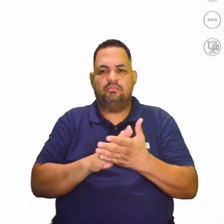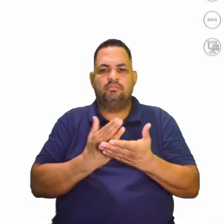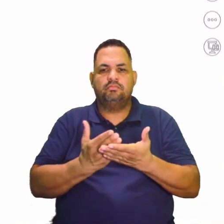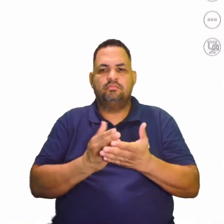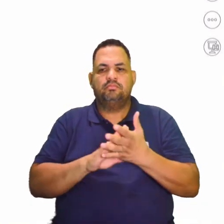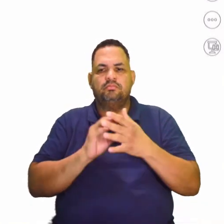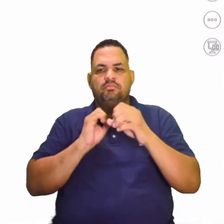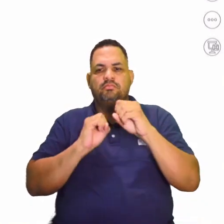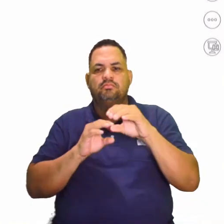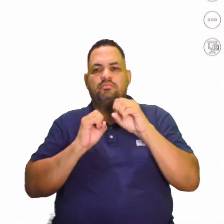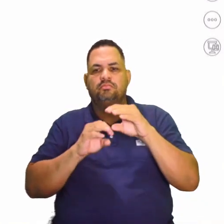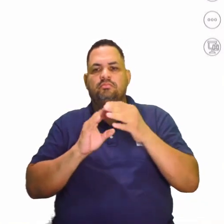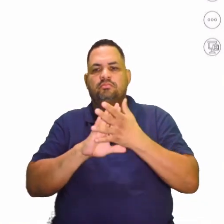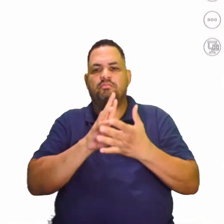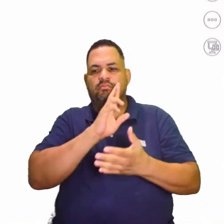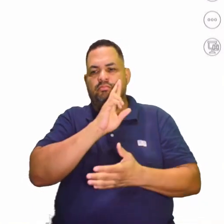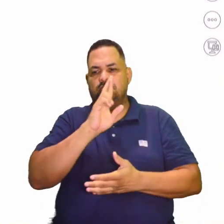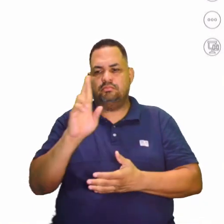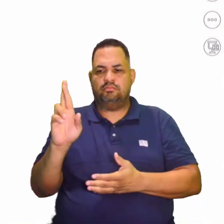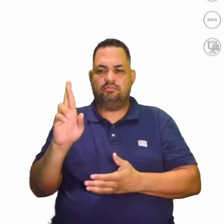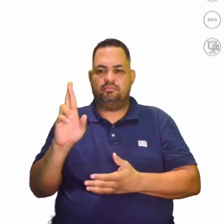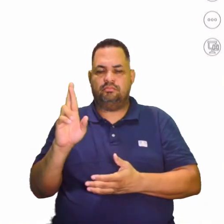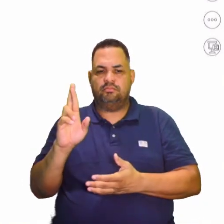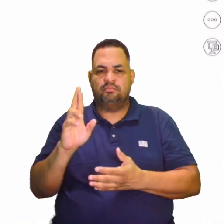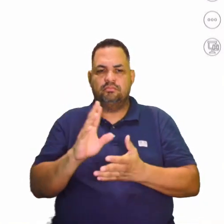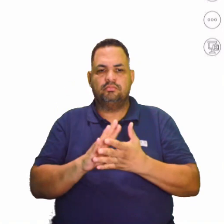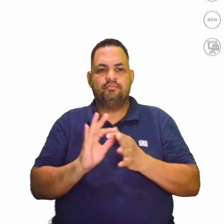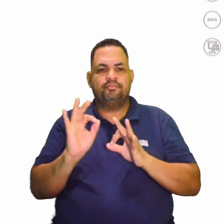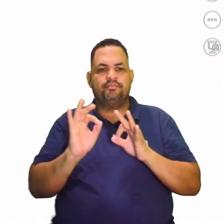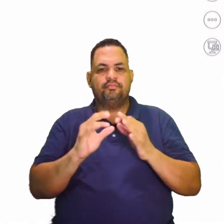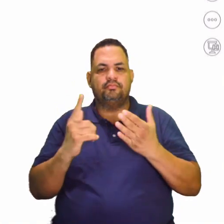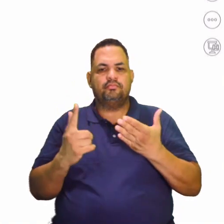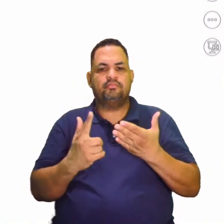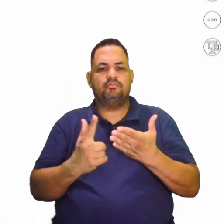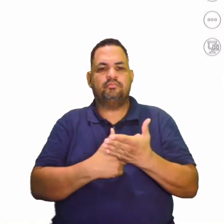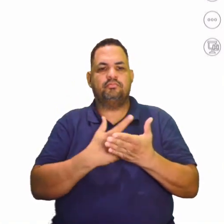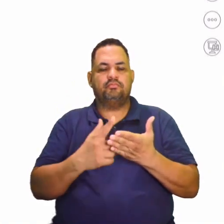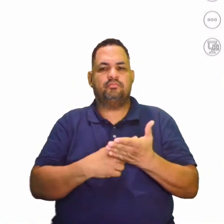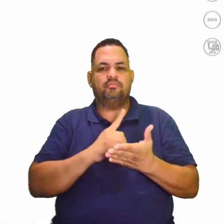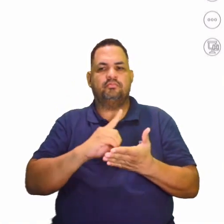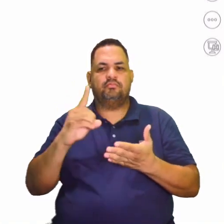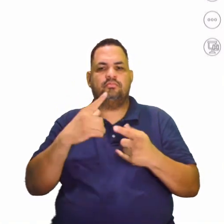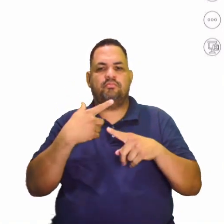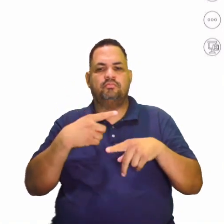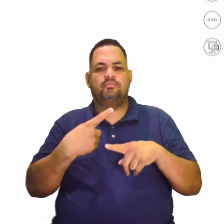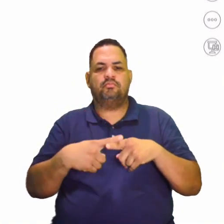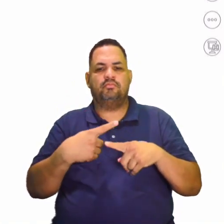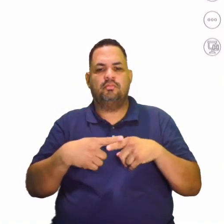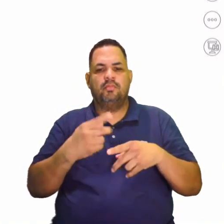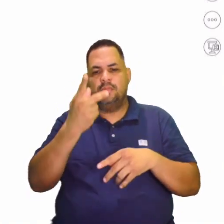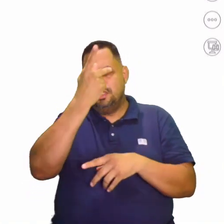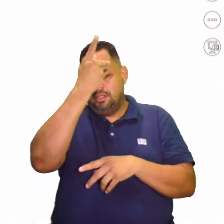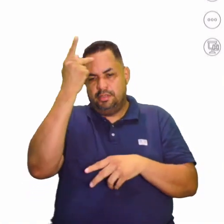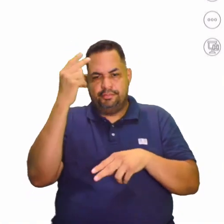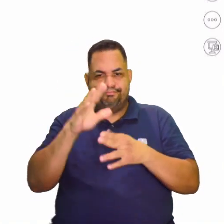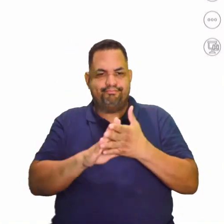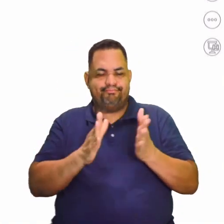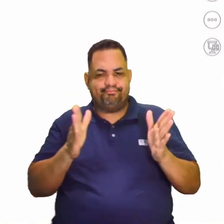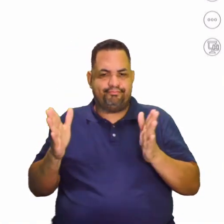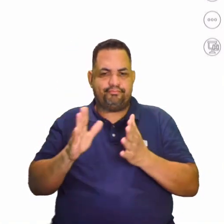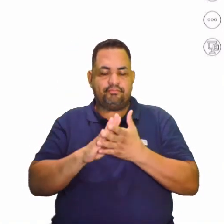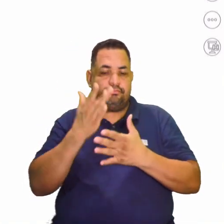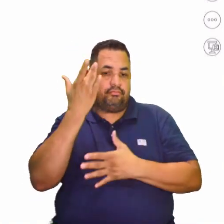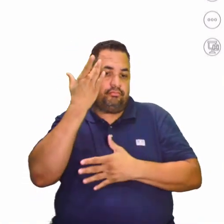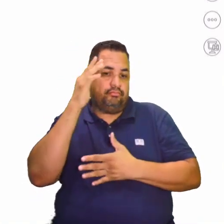expressar ensinamento religioso ou ensinamento bíblico. Isso porque as pessoas nesse período não